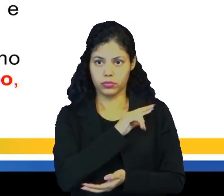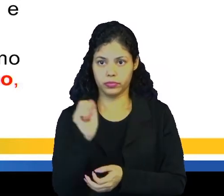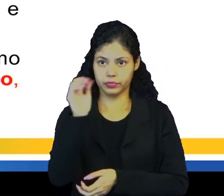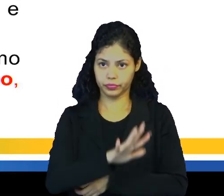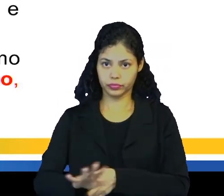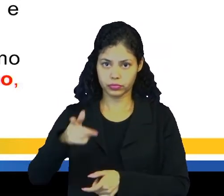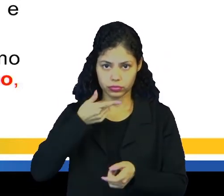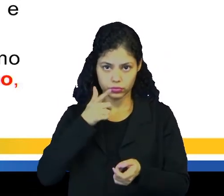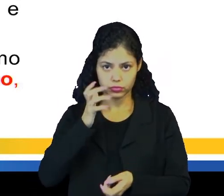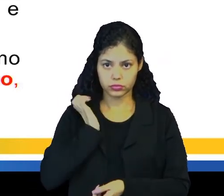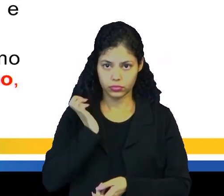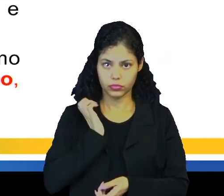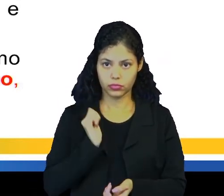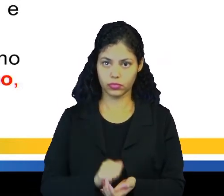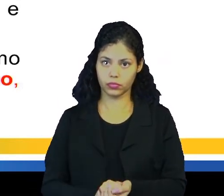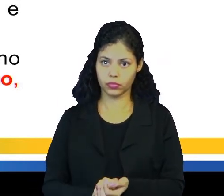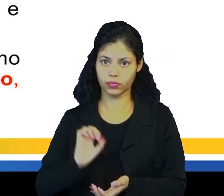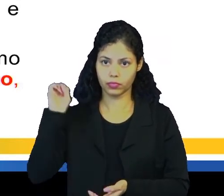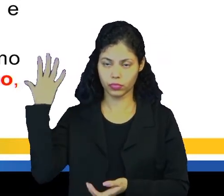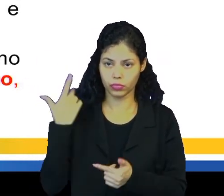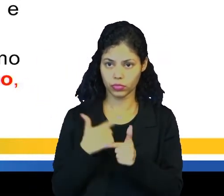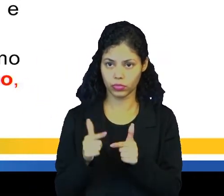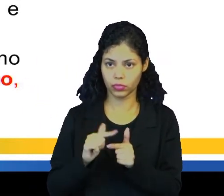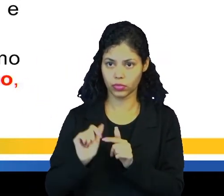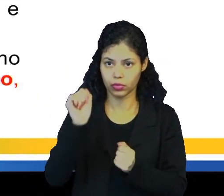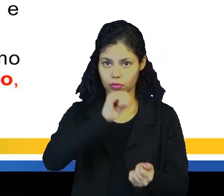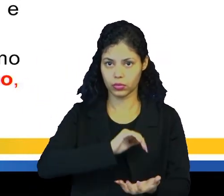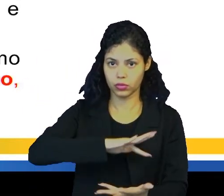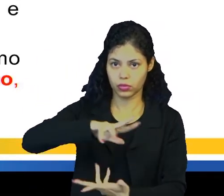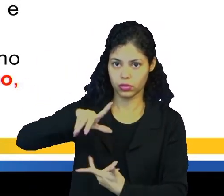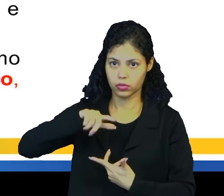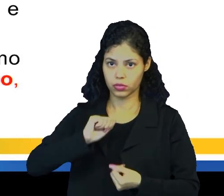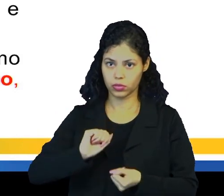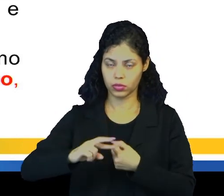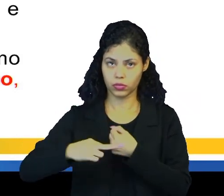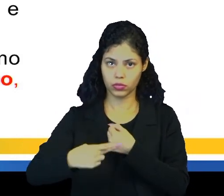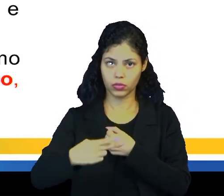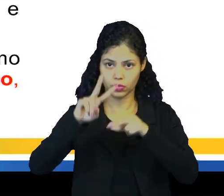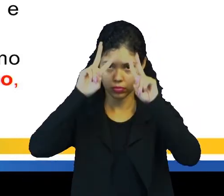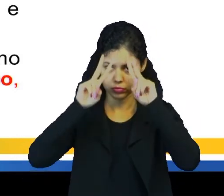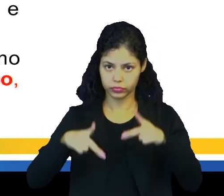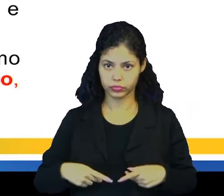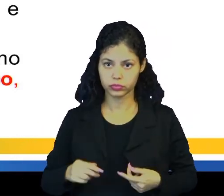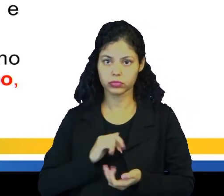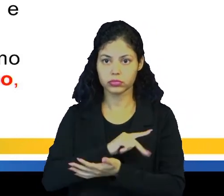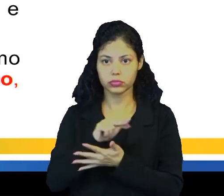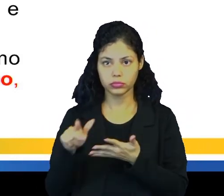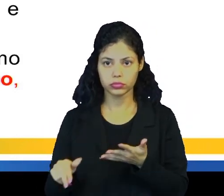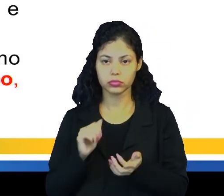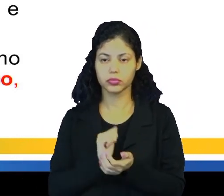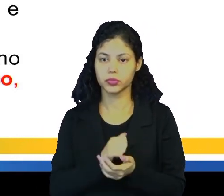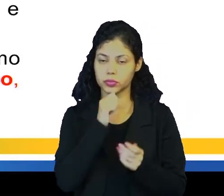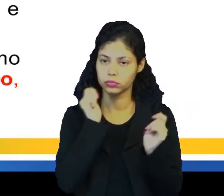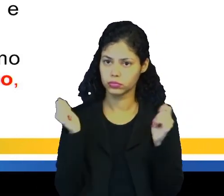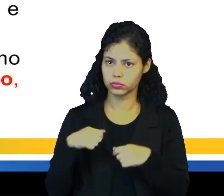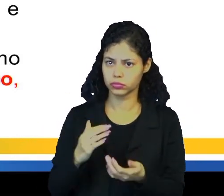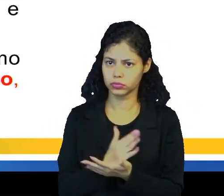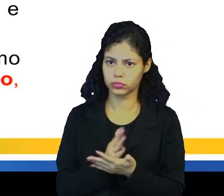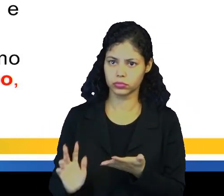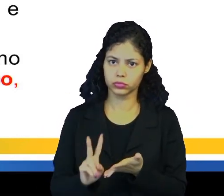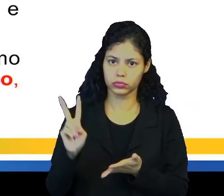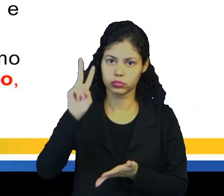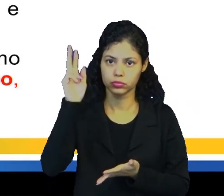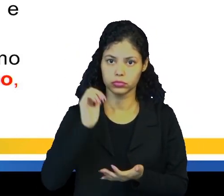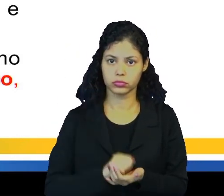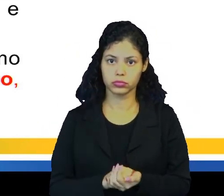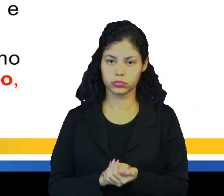no gerenciamento dessa riqueza está causando grandes problemas mundiais e, consequentemente, ao homem. A diversidade biológica possui alguns valores